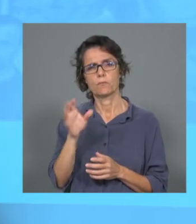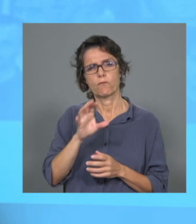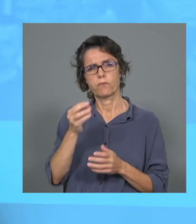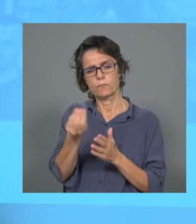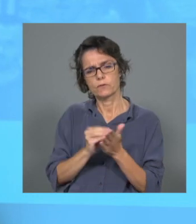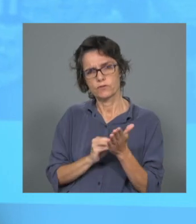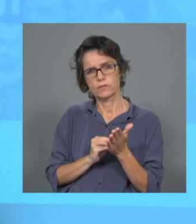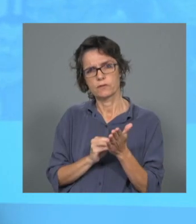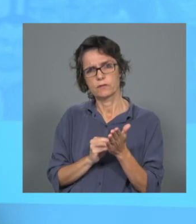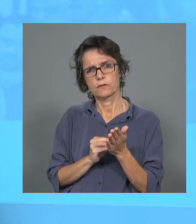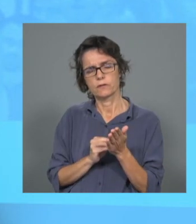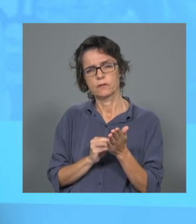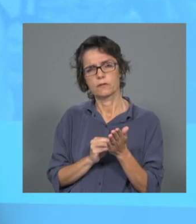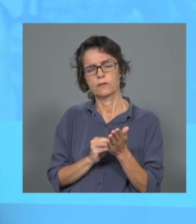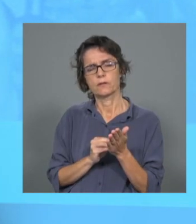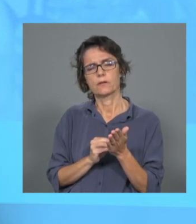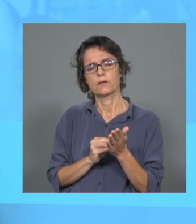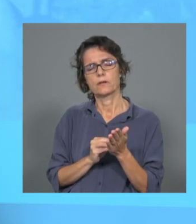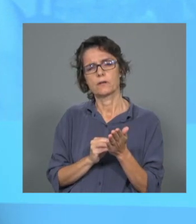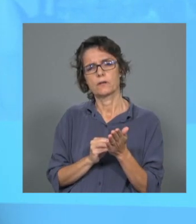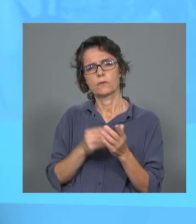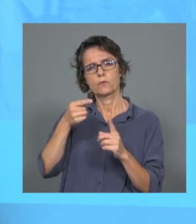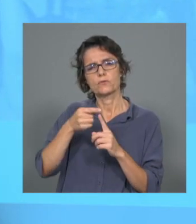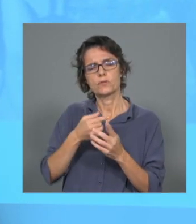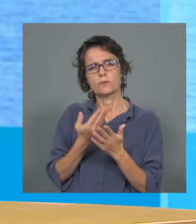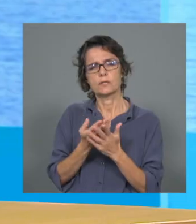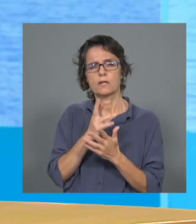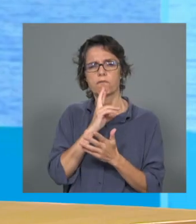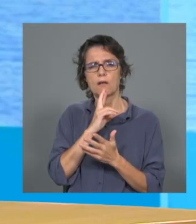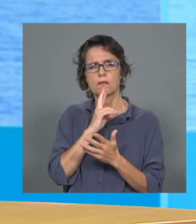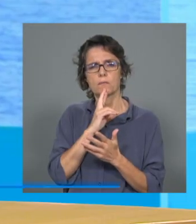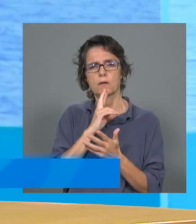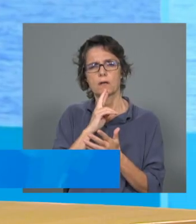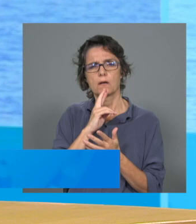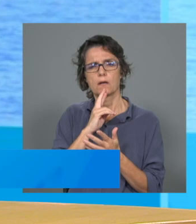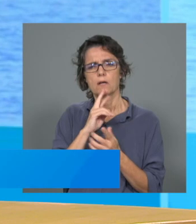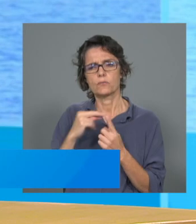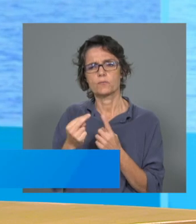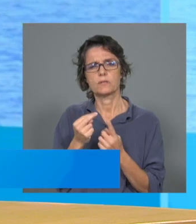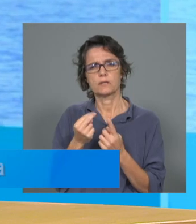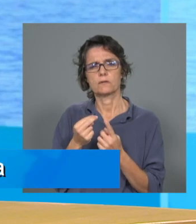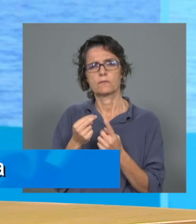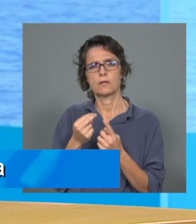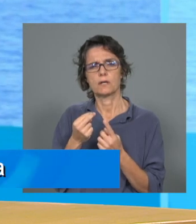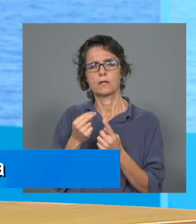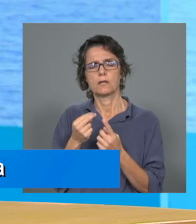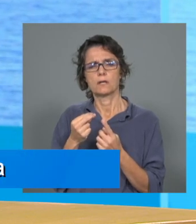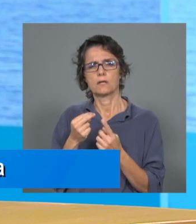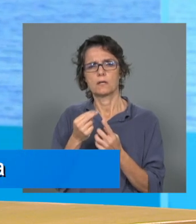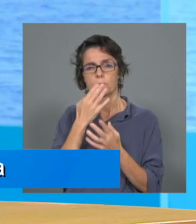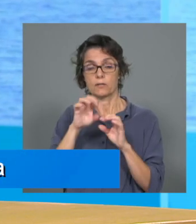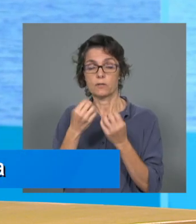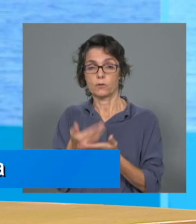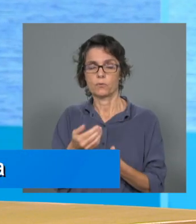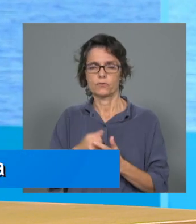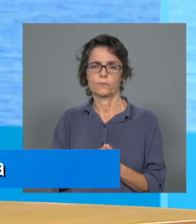tenta seguir para propor a mensagem de Fátima nos dias de hoje? A ideia é sempre lermos o mundo a partir da mensagem de Fátima, e